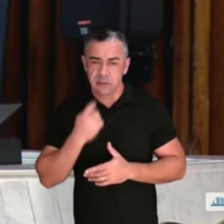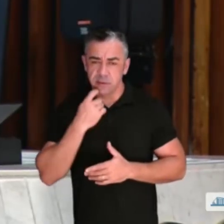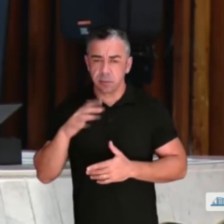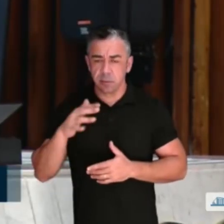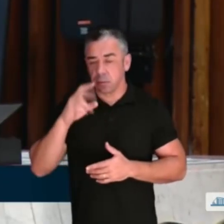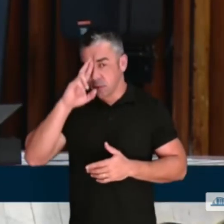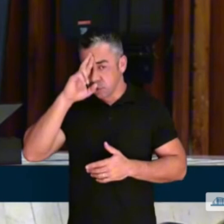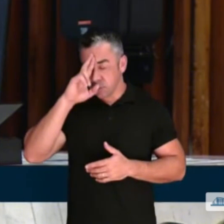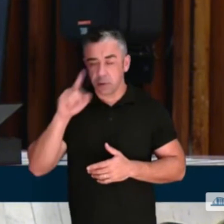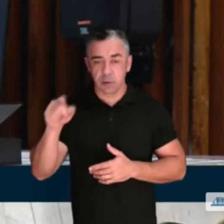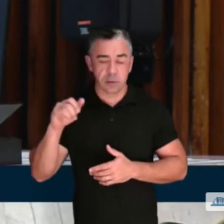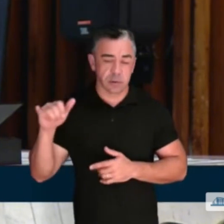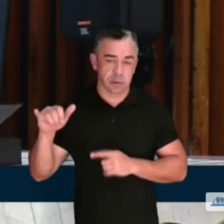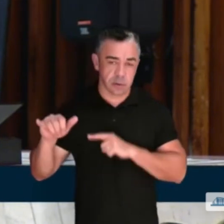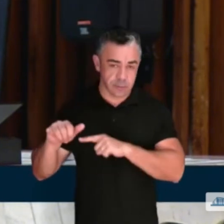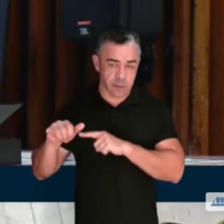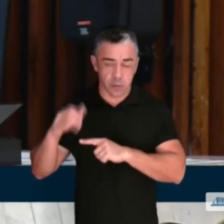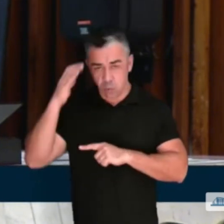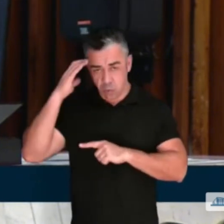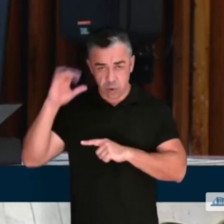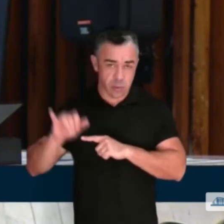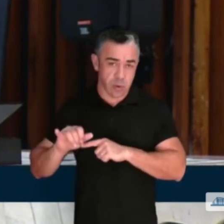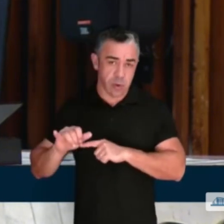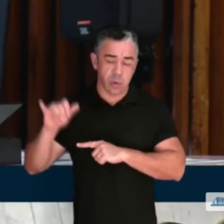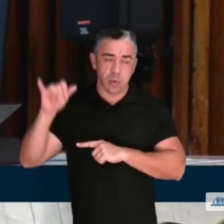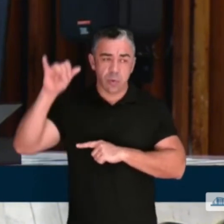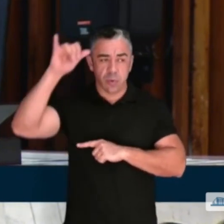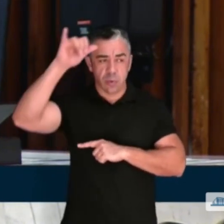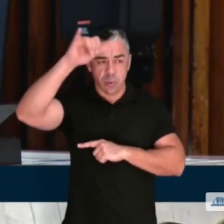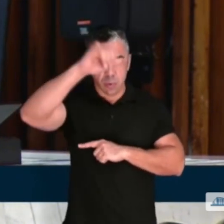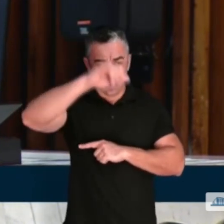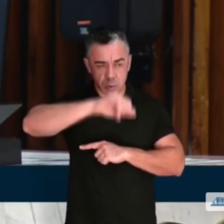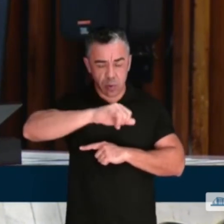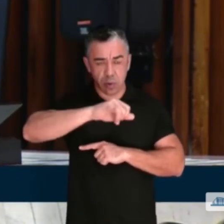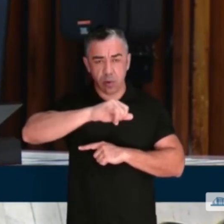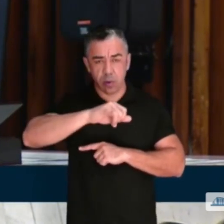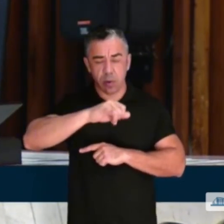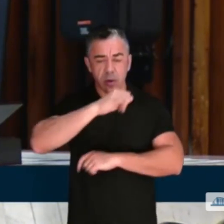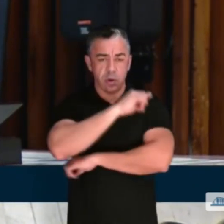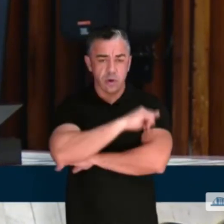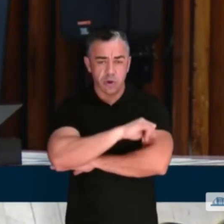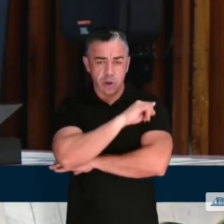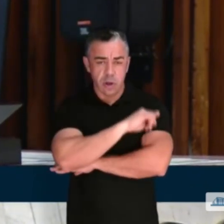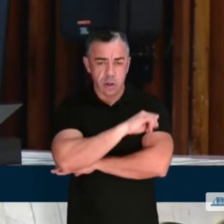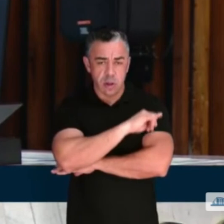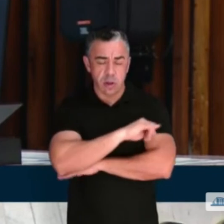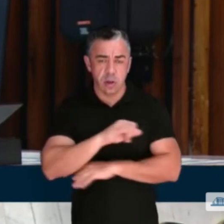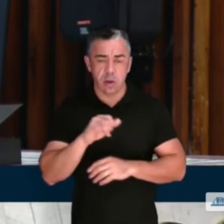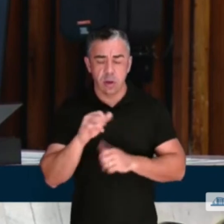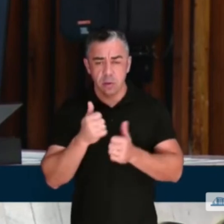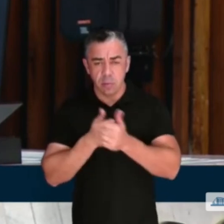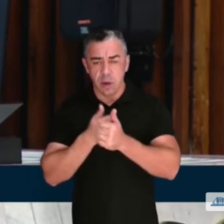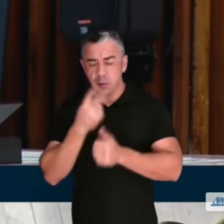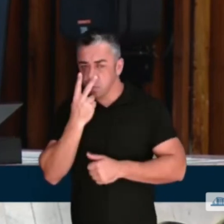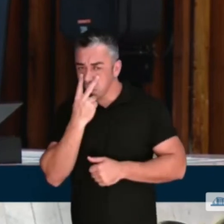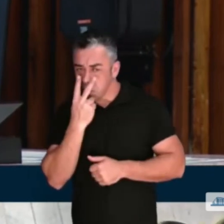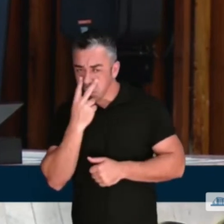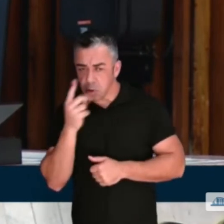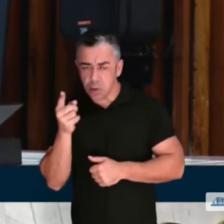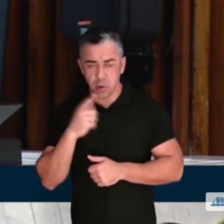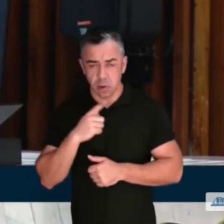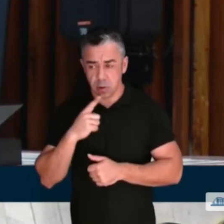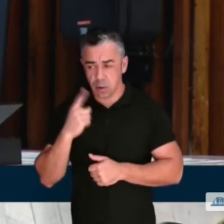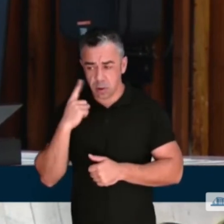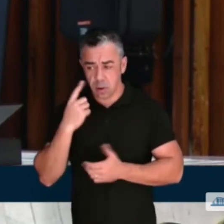meio-dia, essa aeronave sai de Curitiba e vai pousar na divisa do Rio de Janeiro com o Espírito Santo. Está aqui,